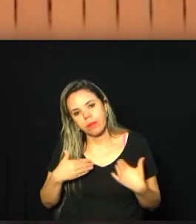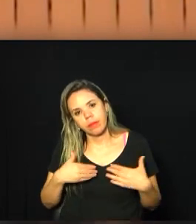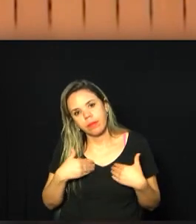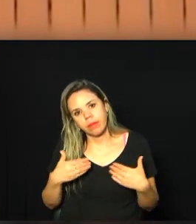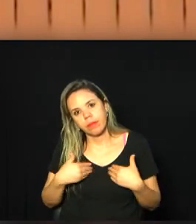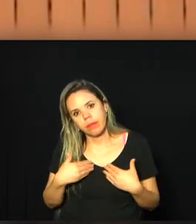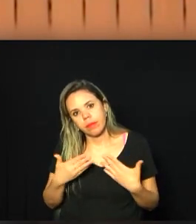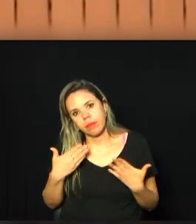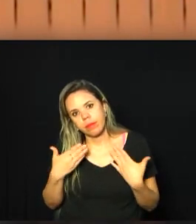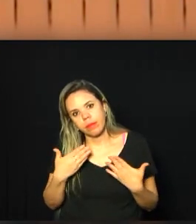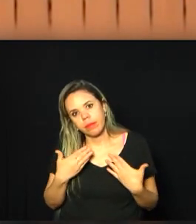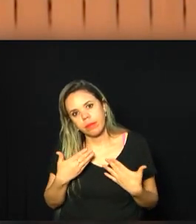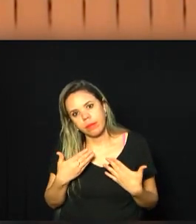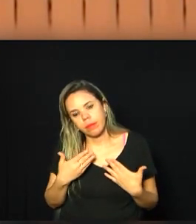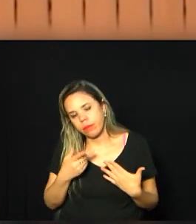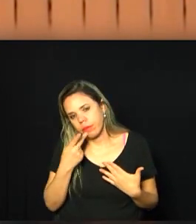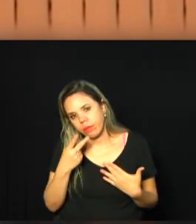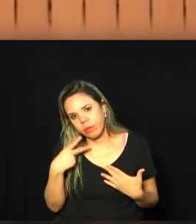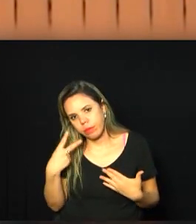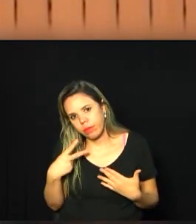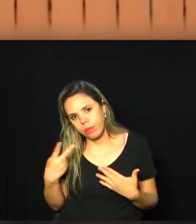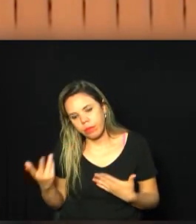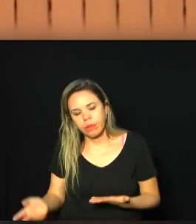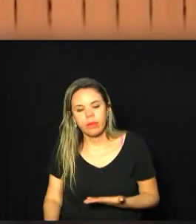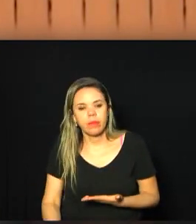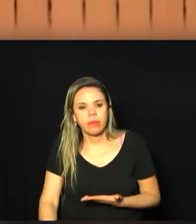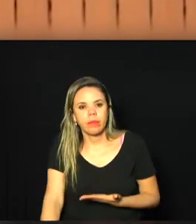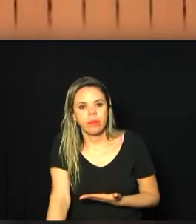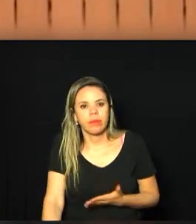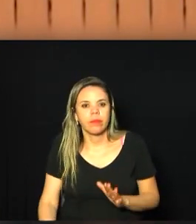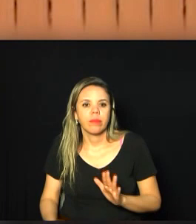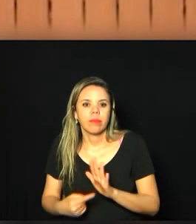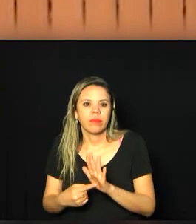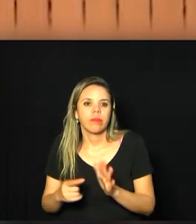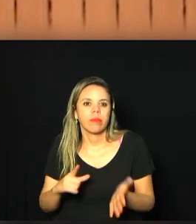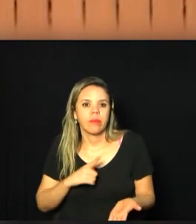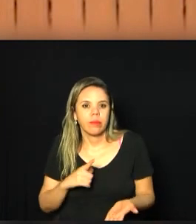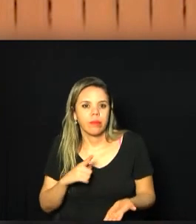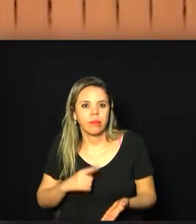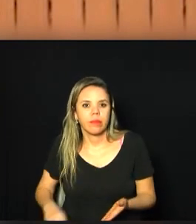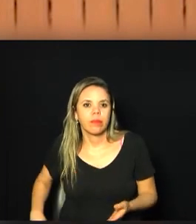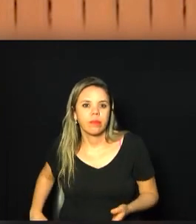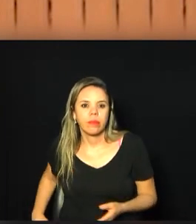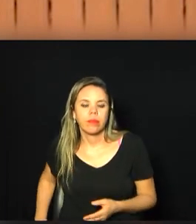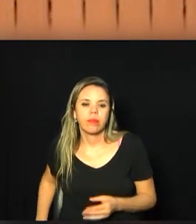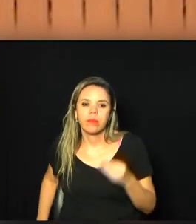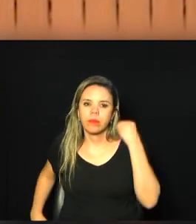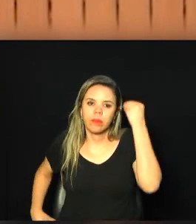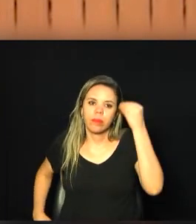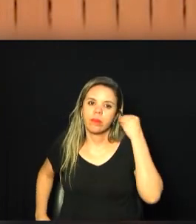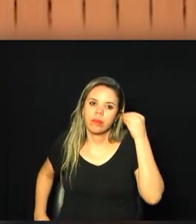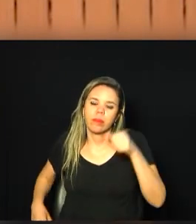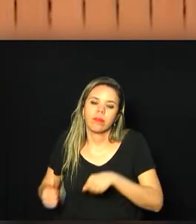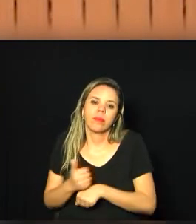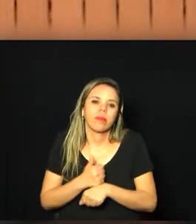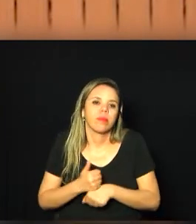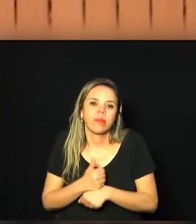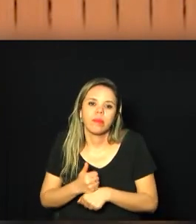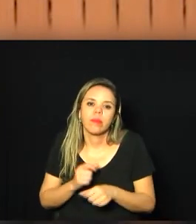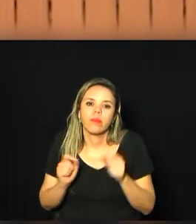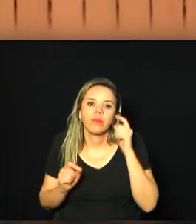gente escuta na fala do vereador a demonstração de que ele tem um bom conhecimento da nossa categoria,